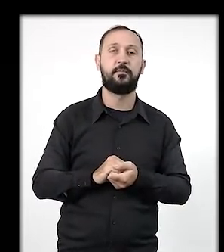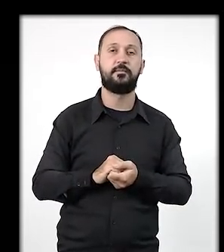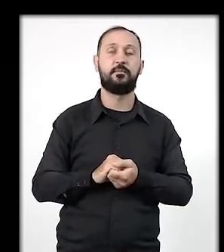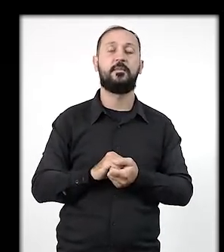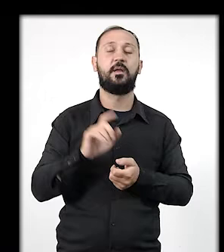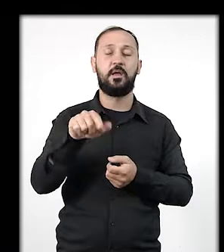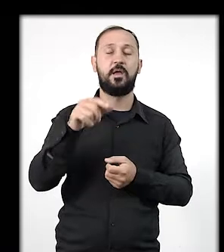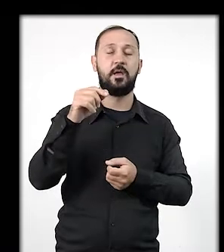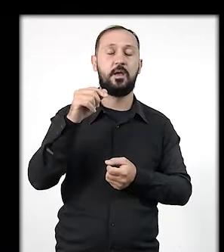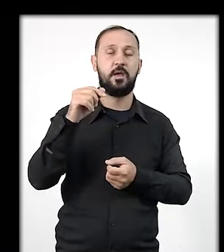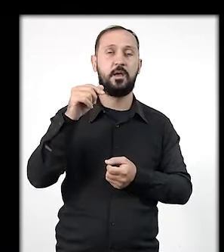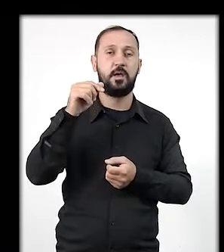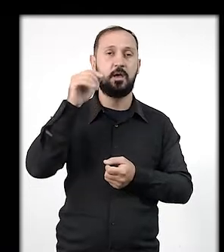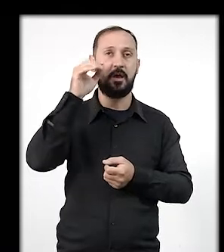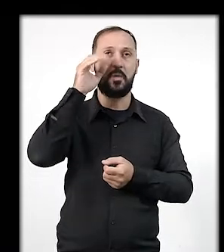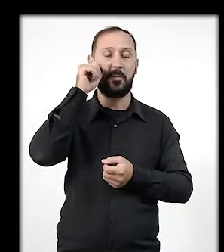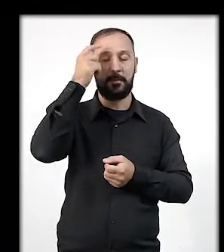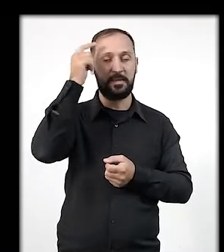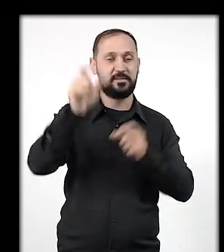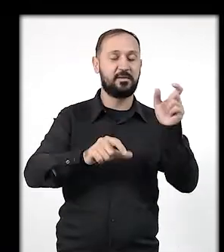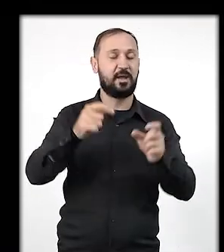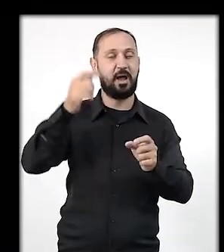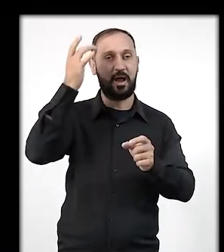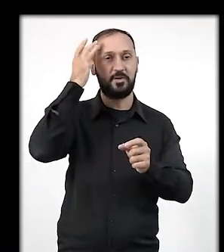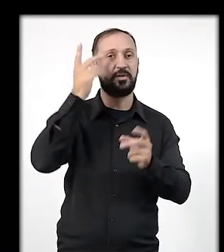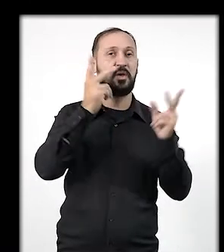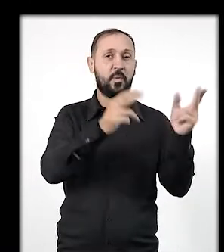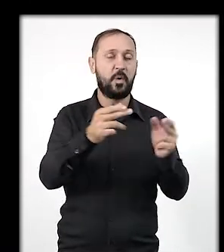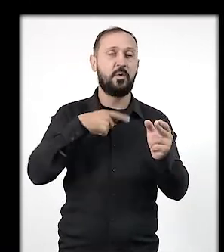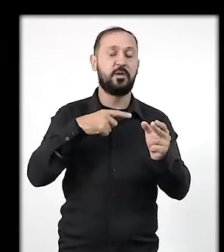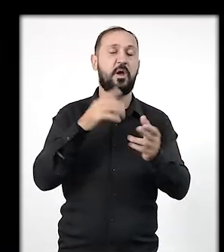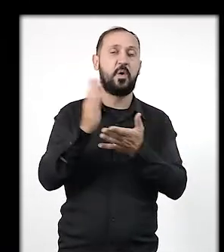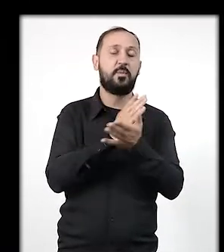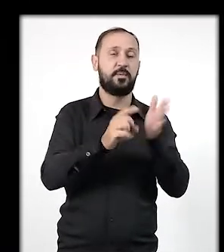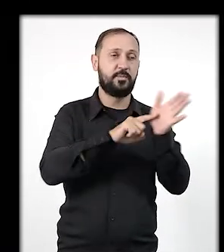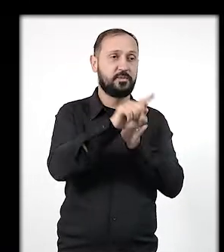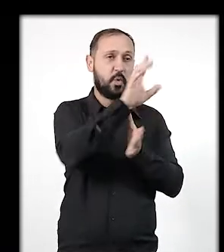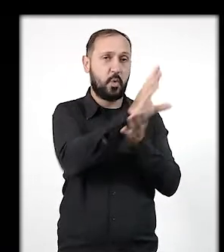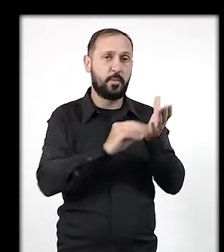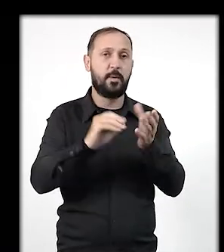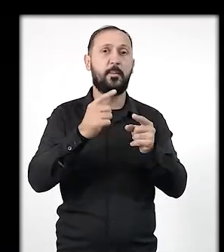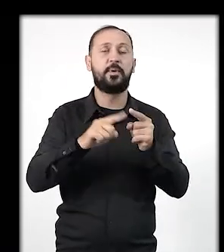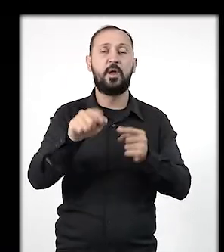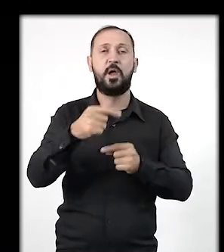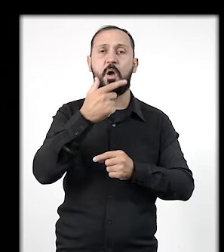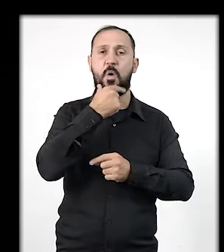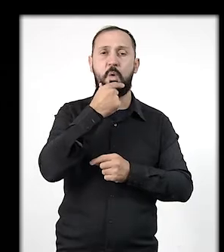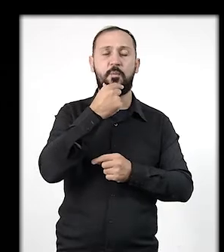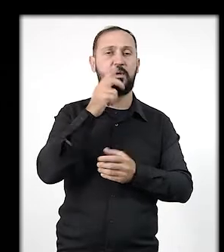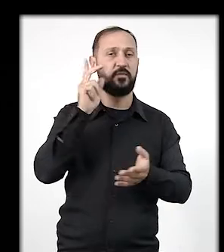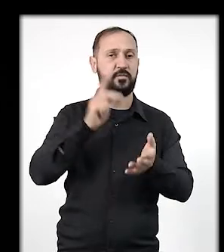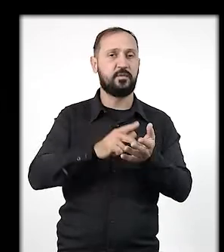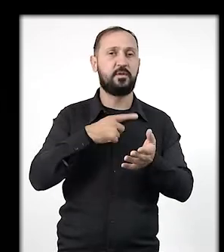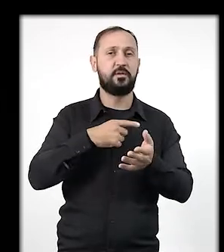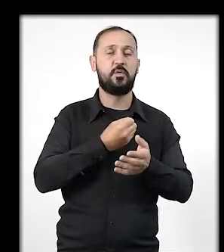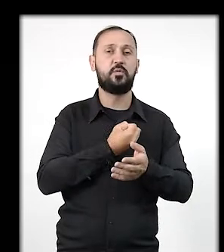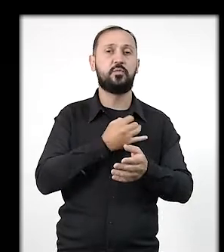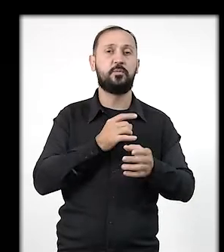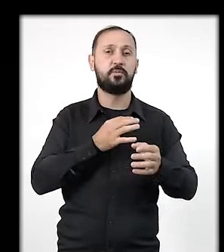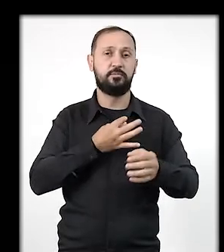senso comum, mas em muitas pesquisas científicas se reproduz esse senso comum, né? Que de fato são os homens que têm